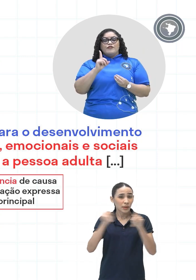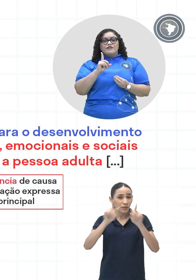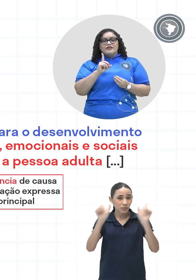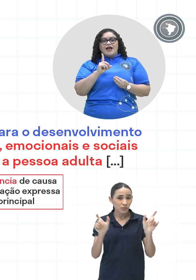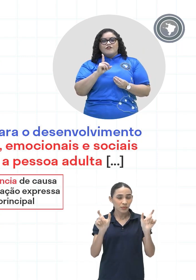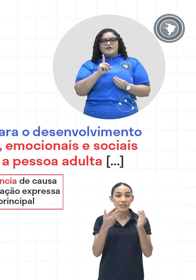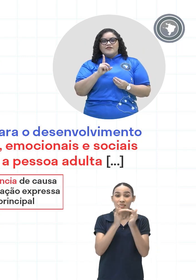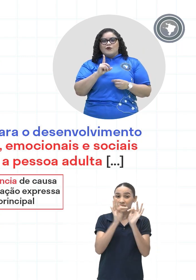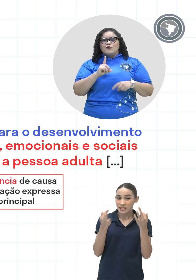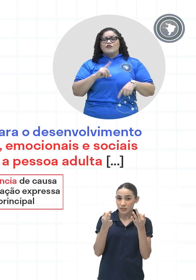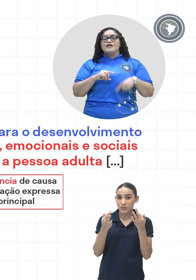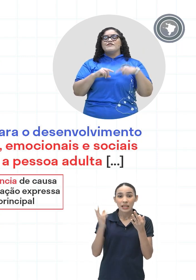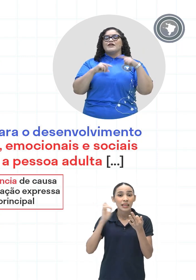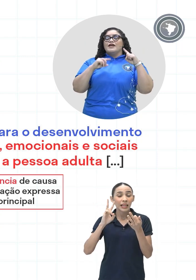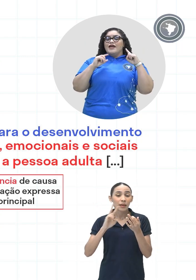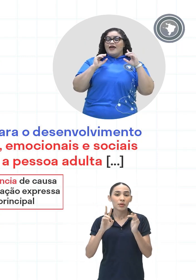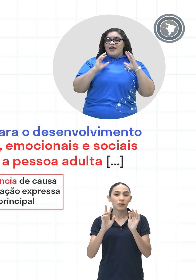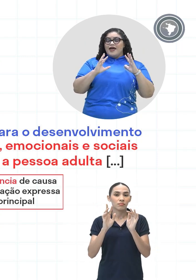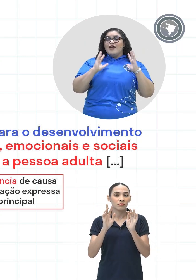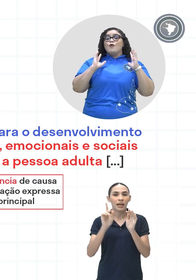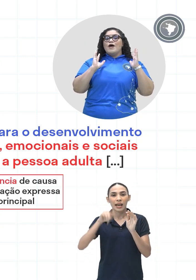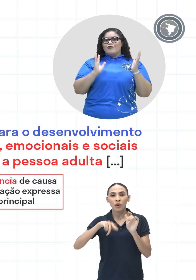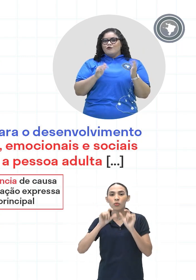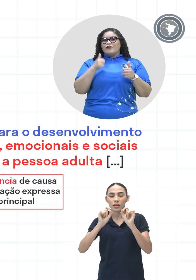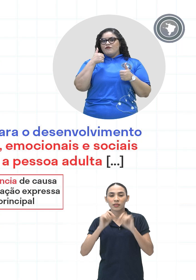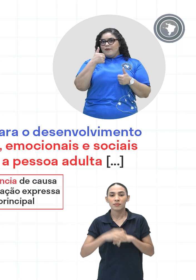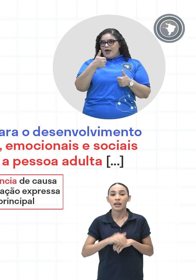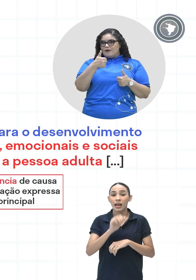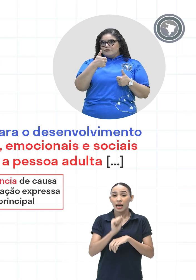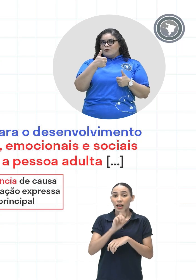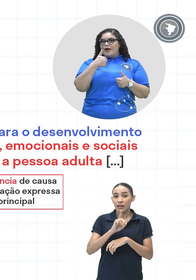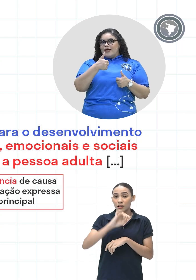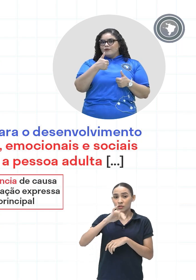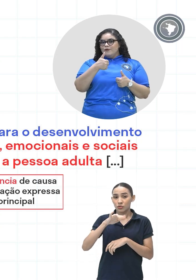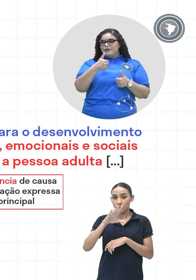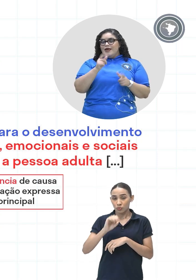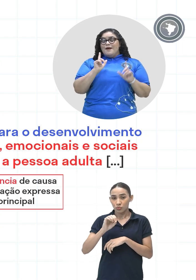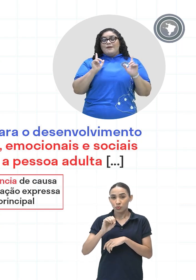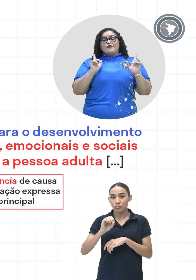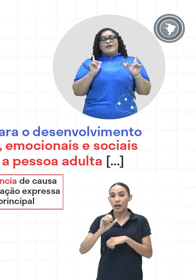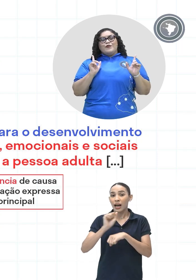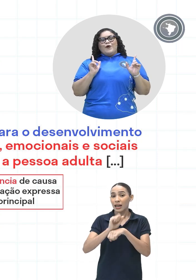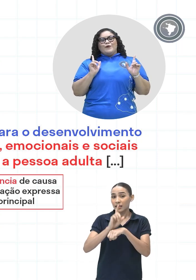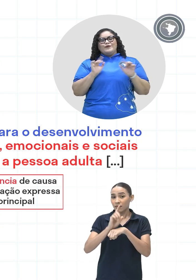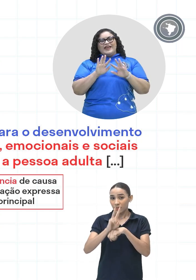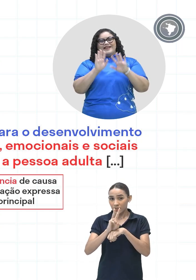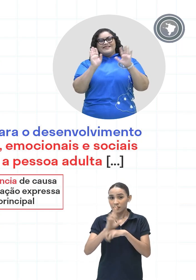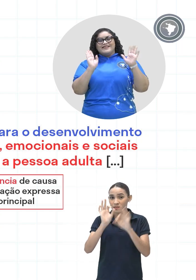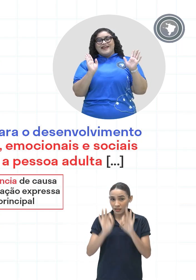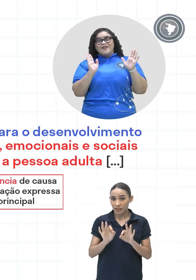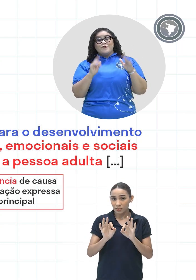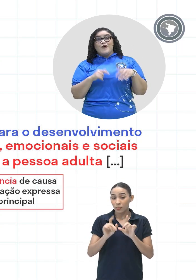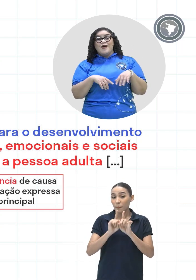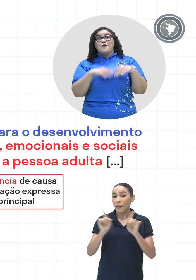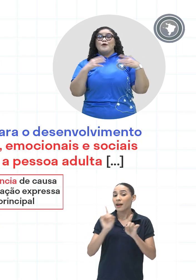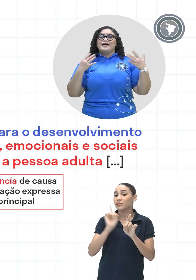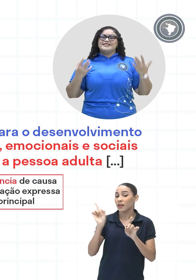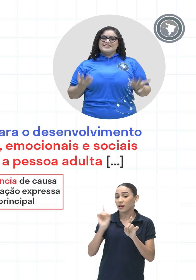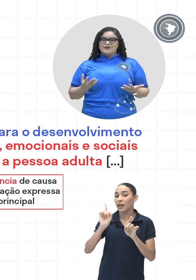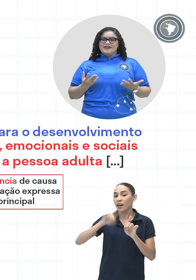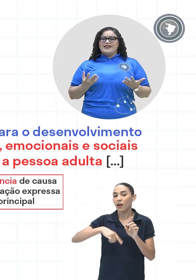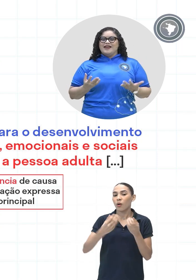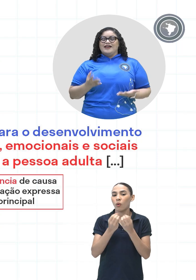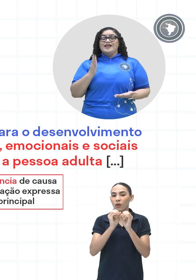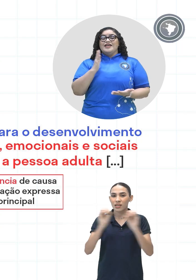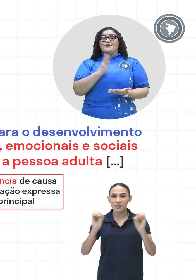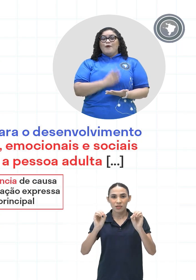a função sintática da circunstância é o adjunto adverbial, correto? Mas olha só, esse trecho é uma